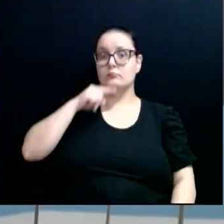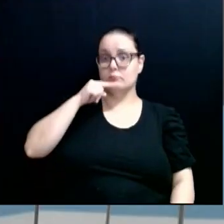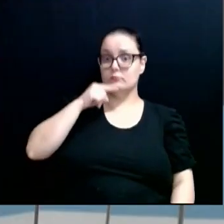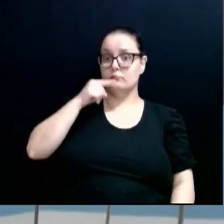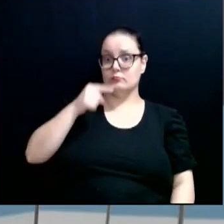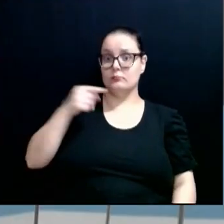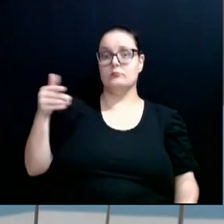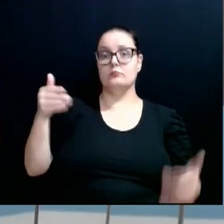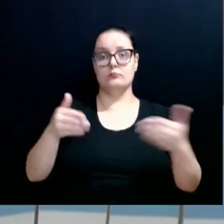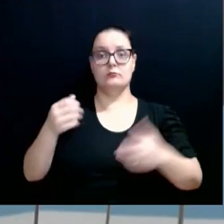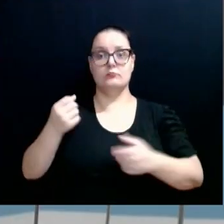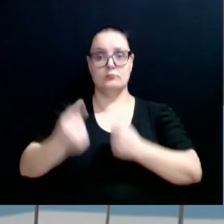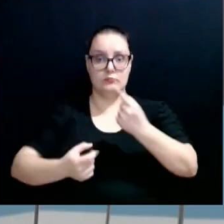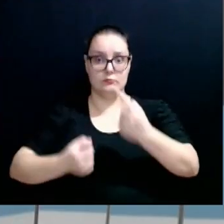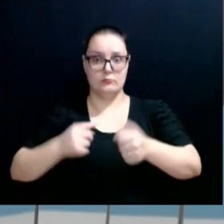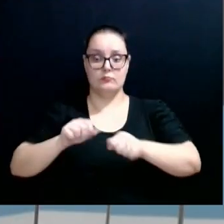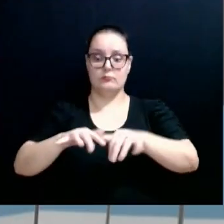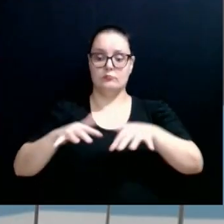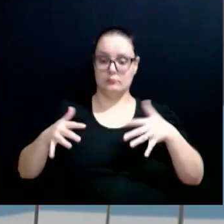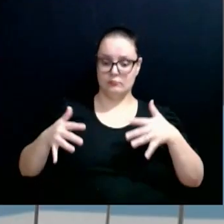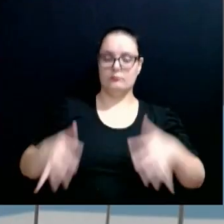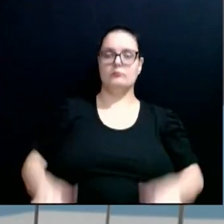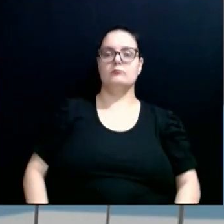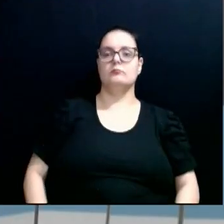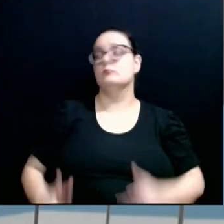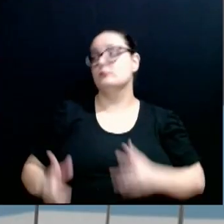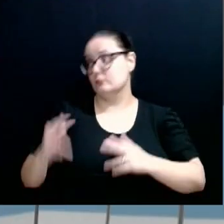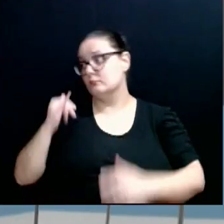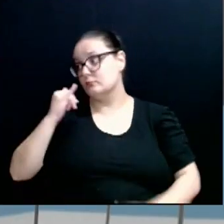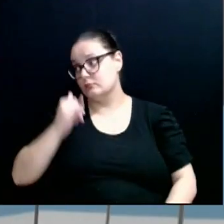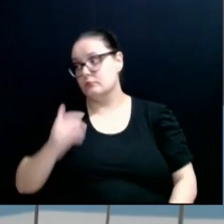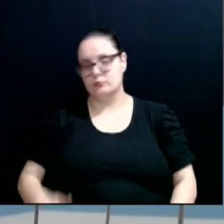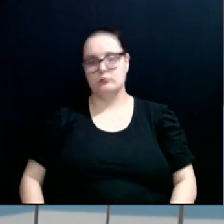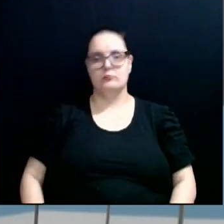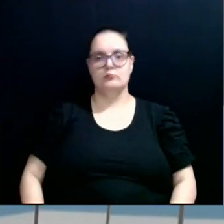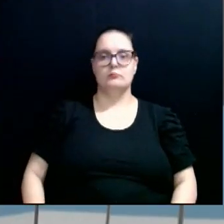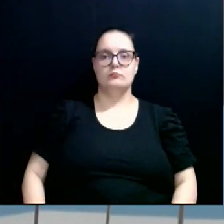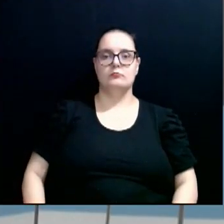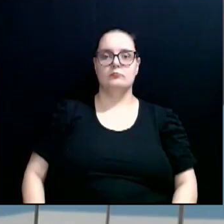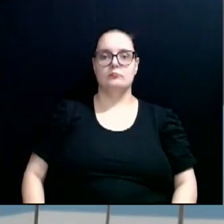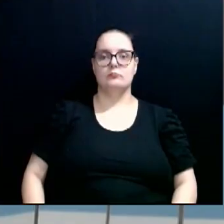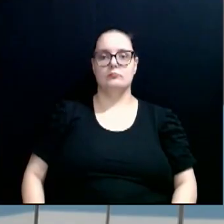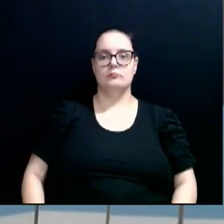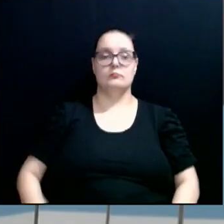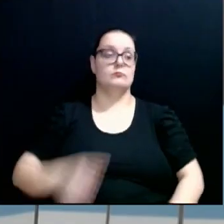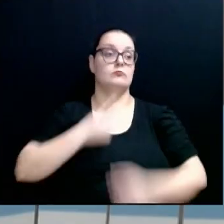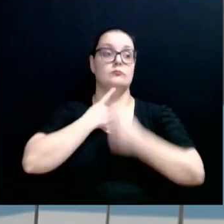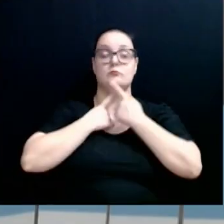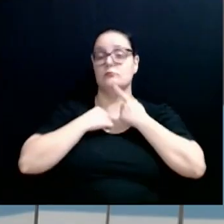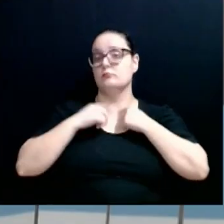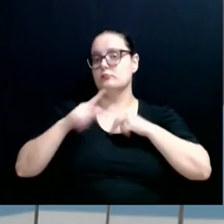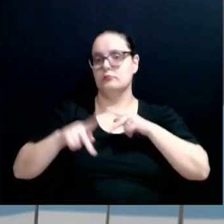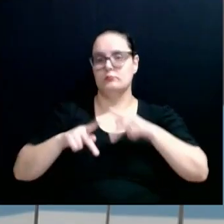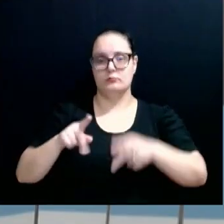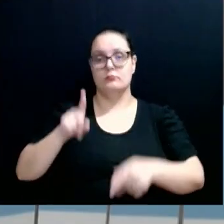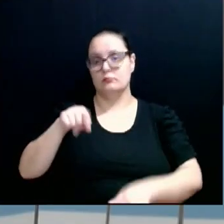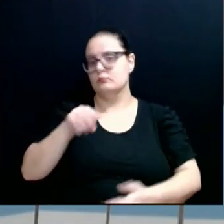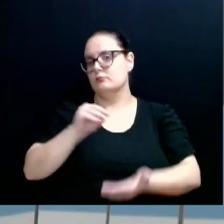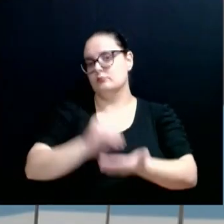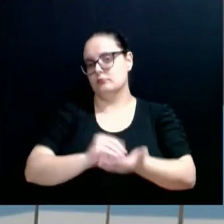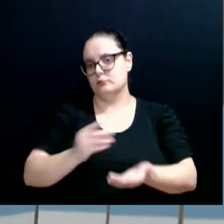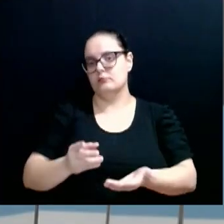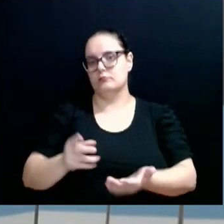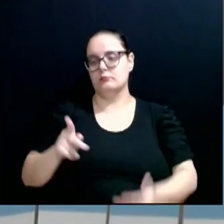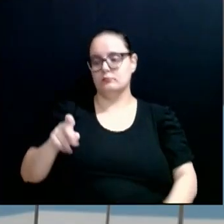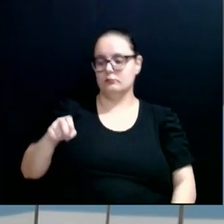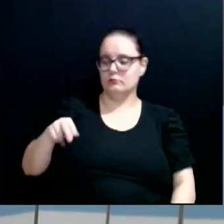algumas audiências públicas, como ele disse, e assim, o anseio da população é a falta de pontualidade, né, nas linhas